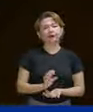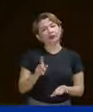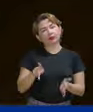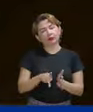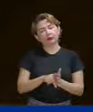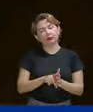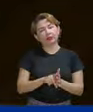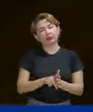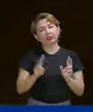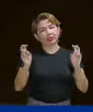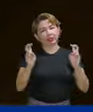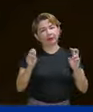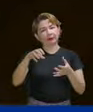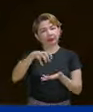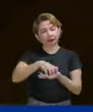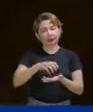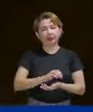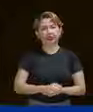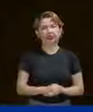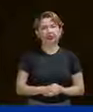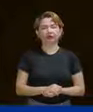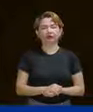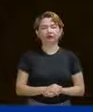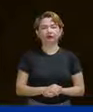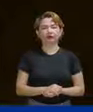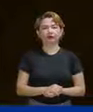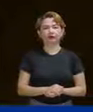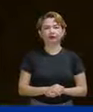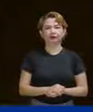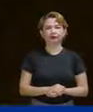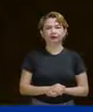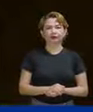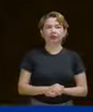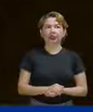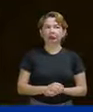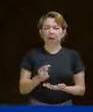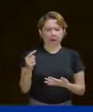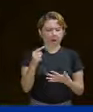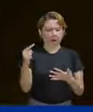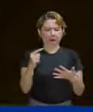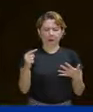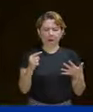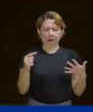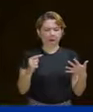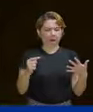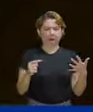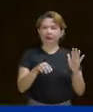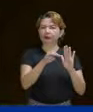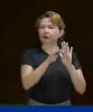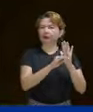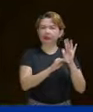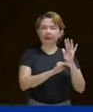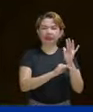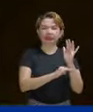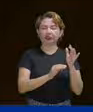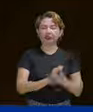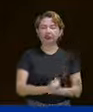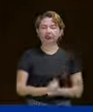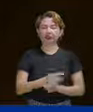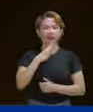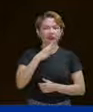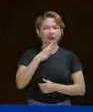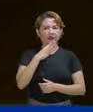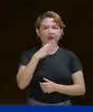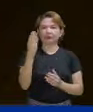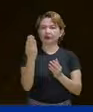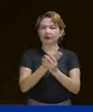mérito. Então, não se encaixa em nenhuma das hipóteses de vícios aptos a ensejar o